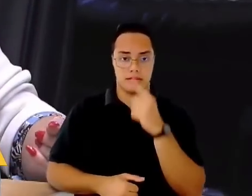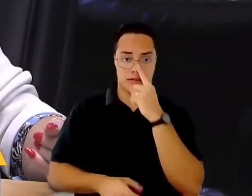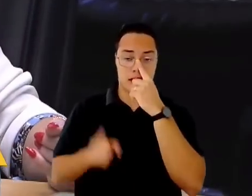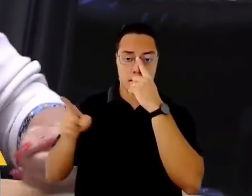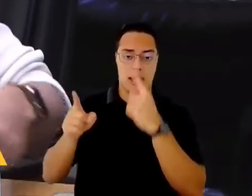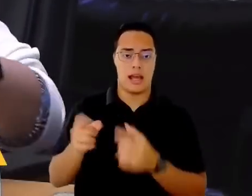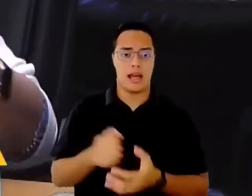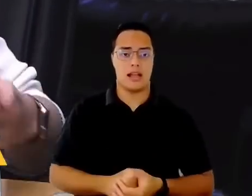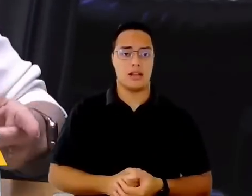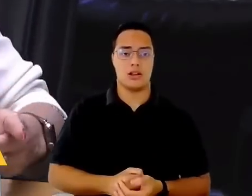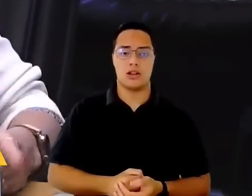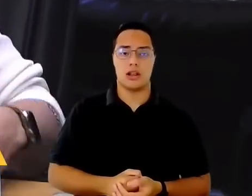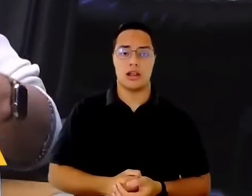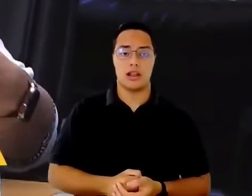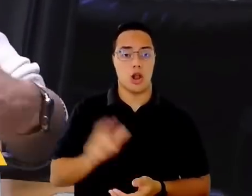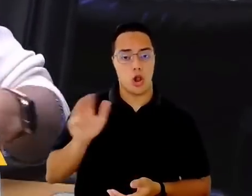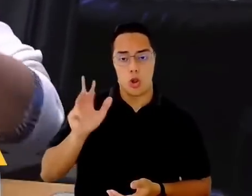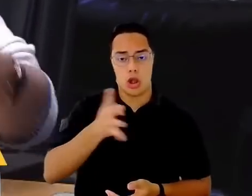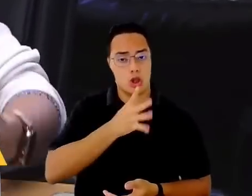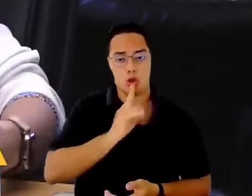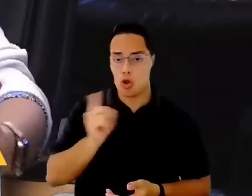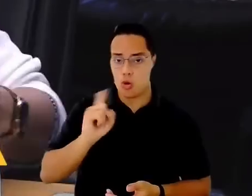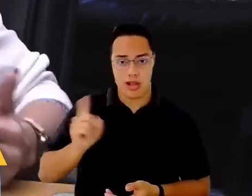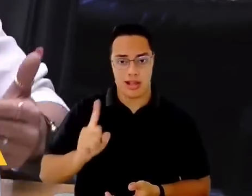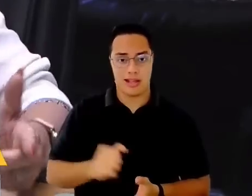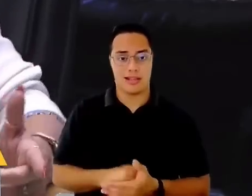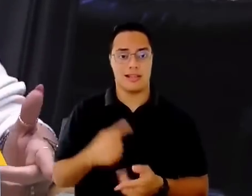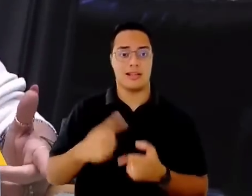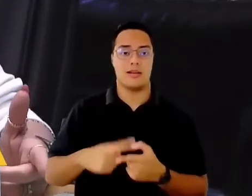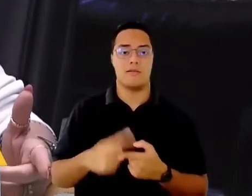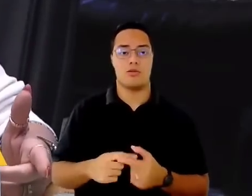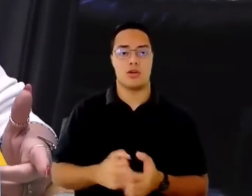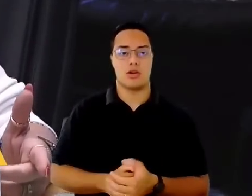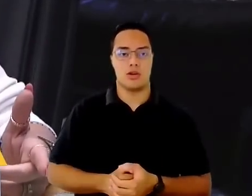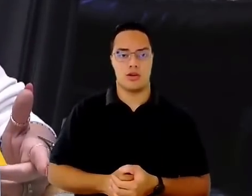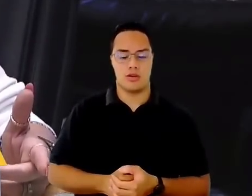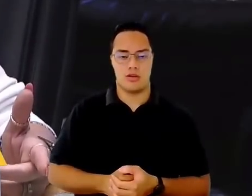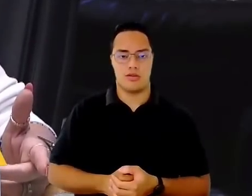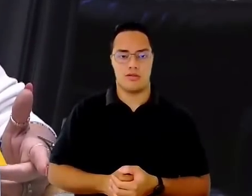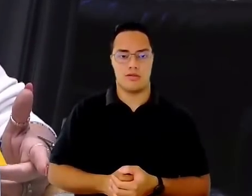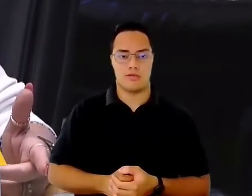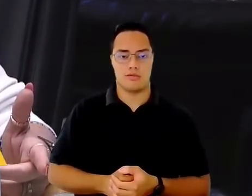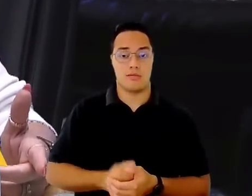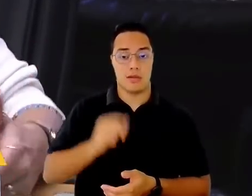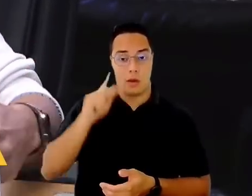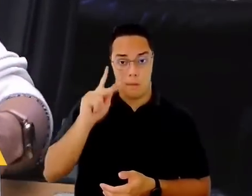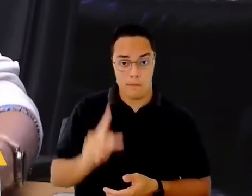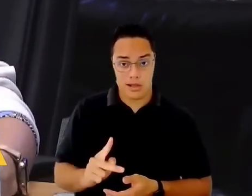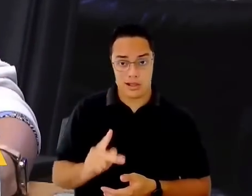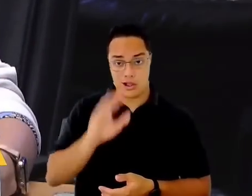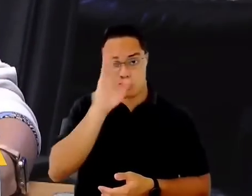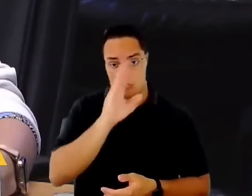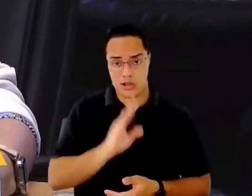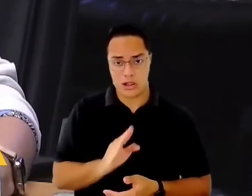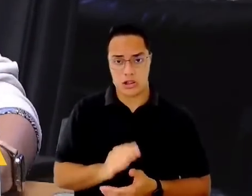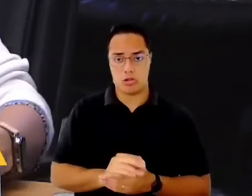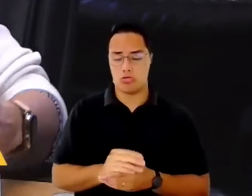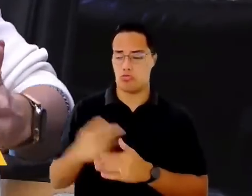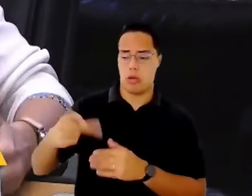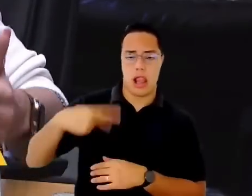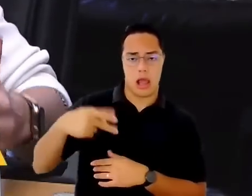da república porque o Presidente da República ignora os seus pais estão aqui